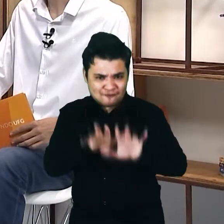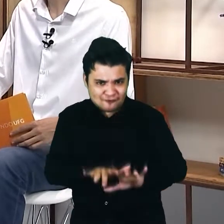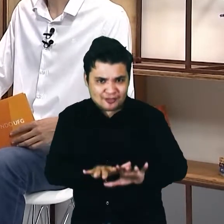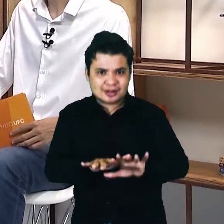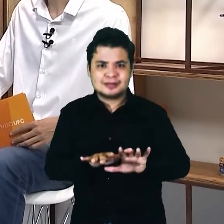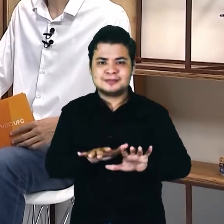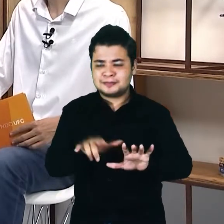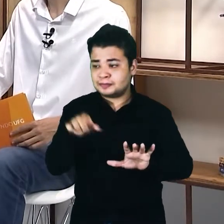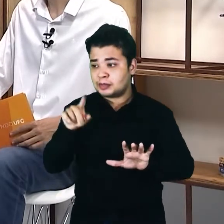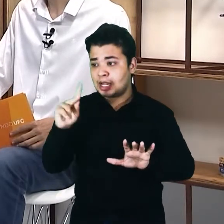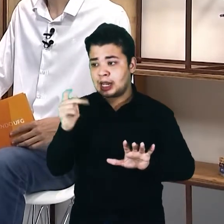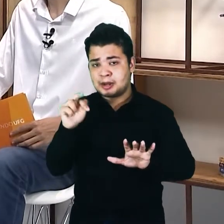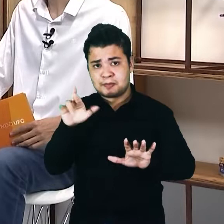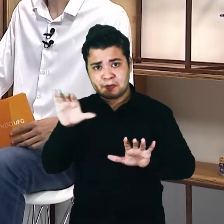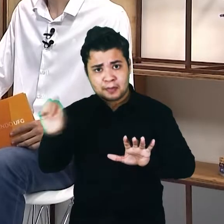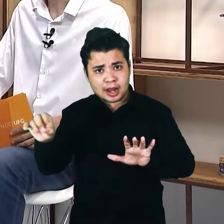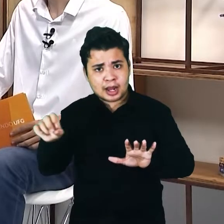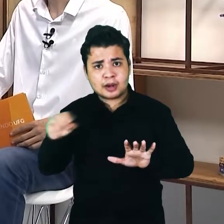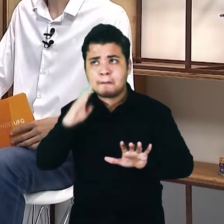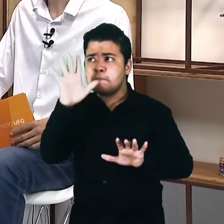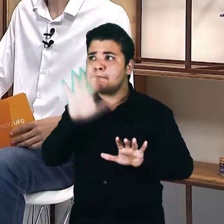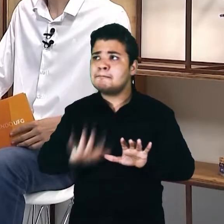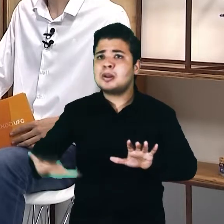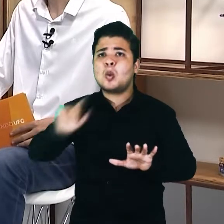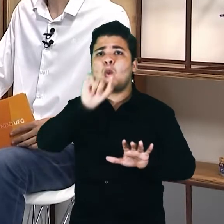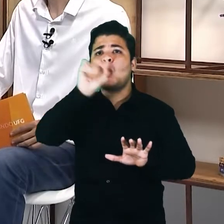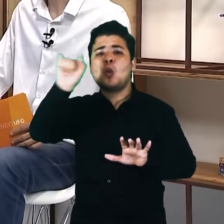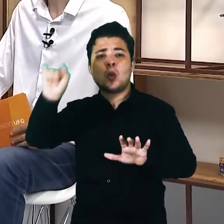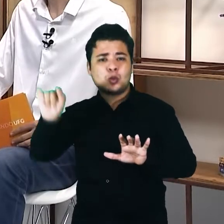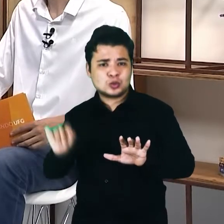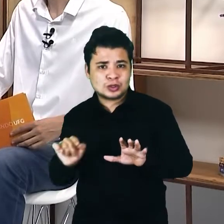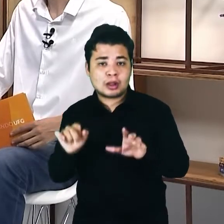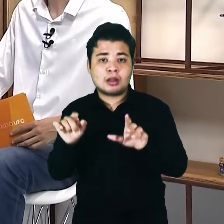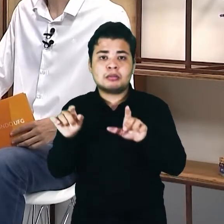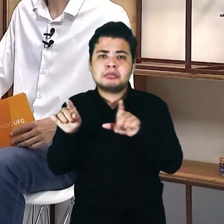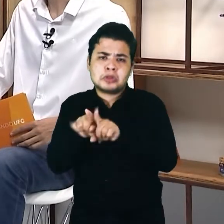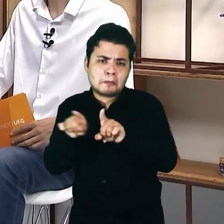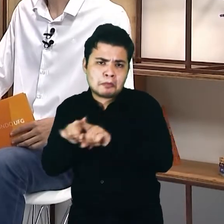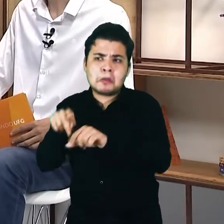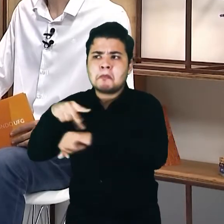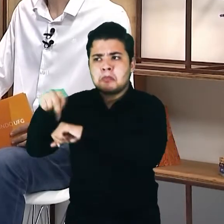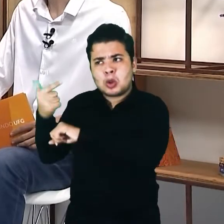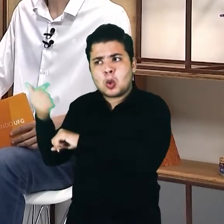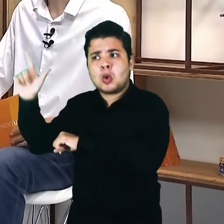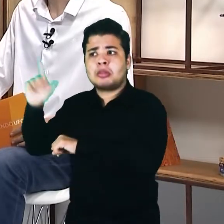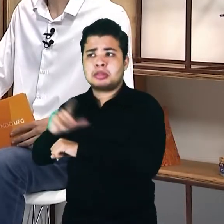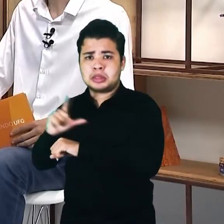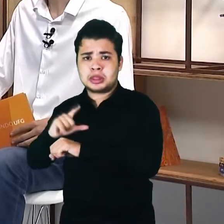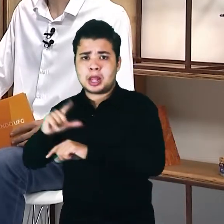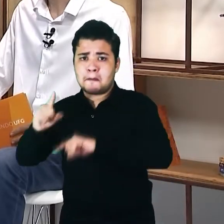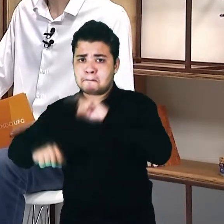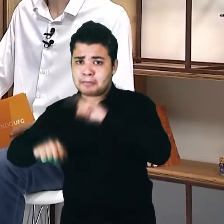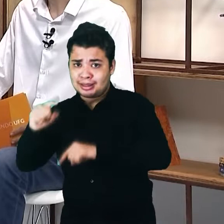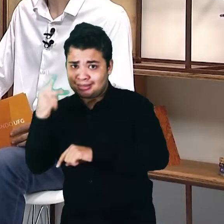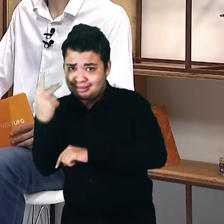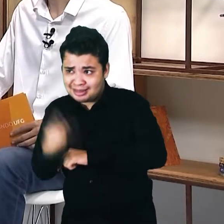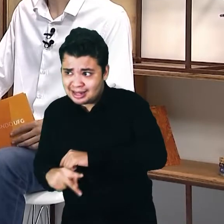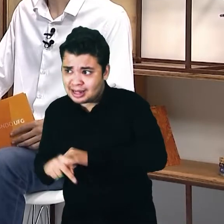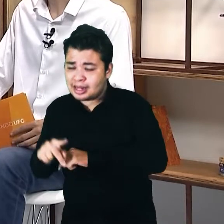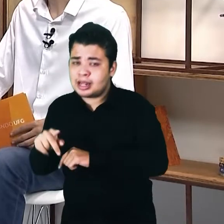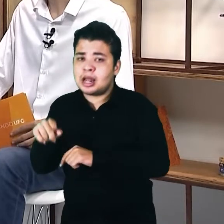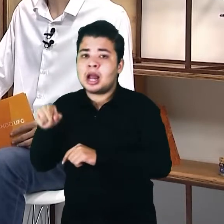todos os herbários do Brasil, ou de que tivessem material coletado no Brasil, fosse